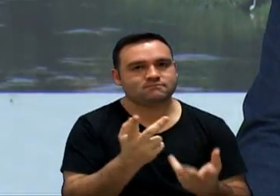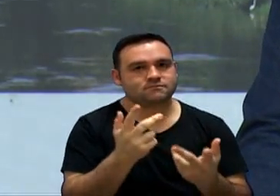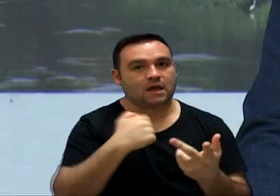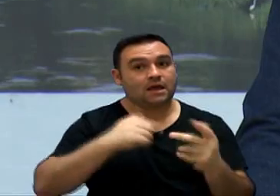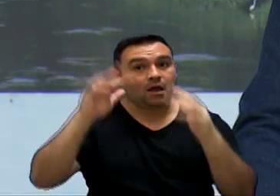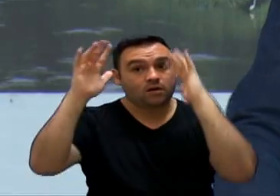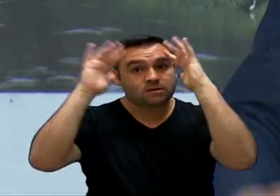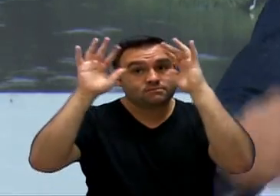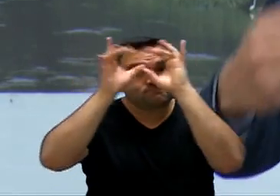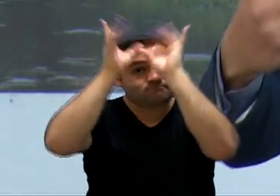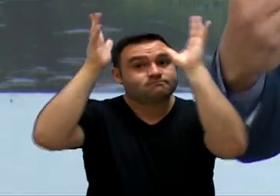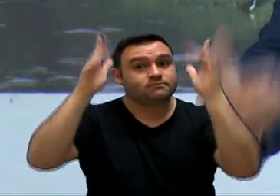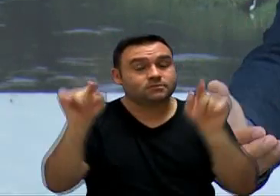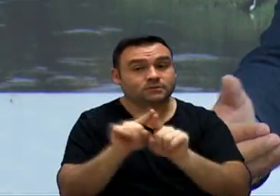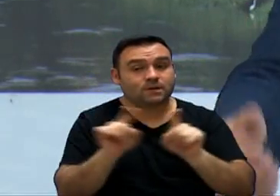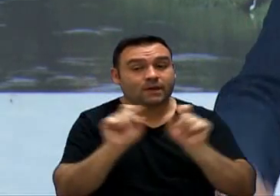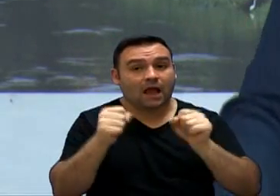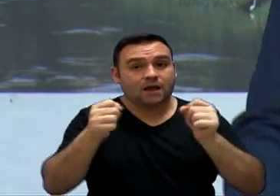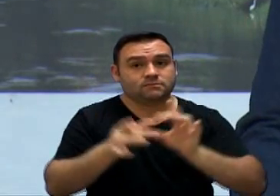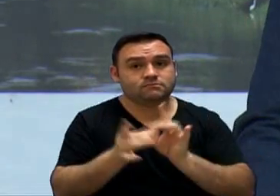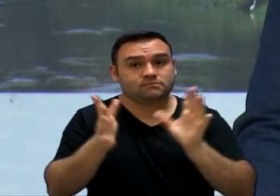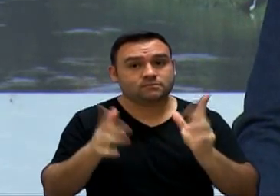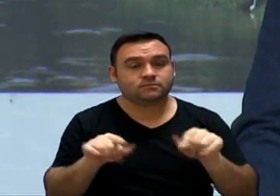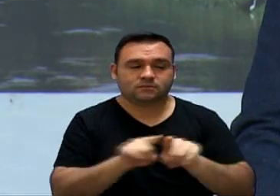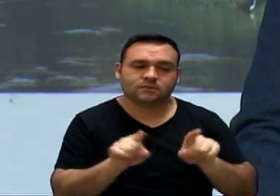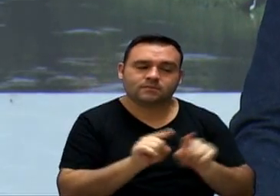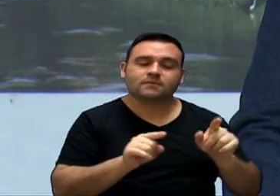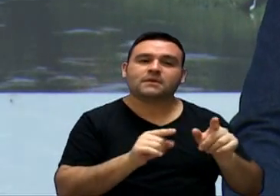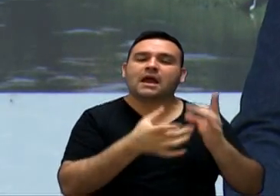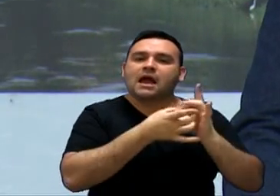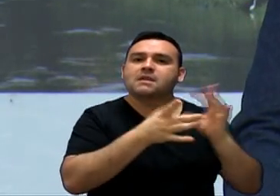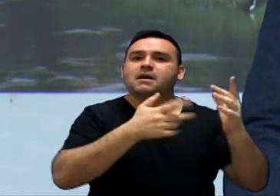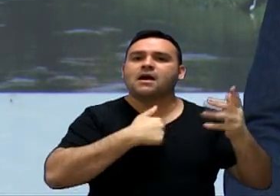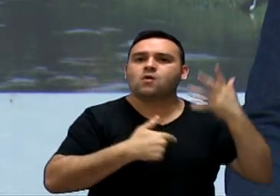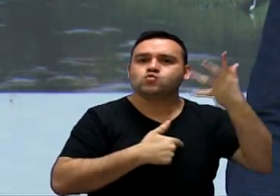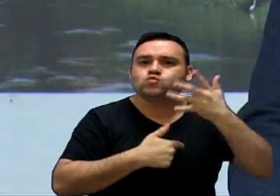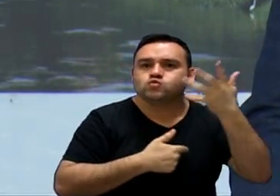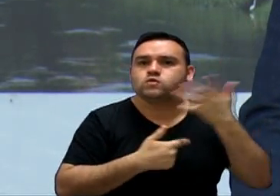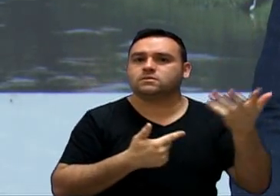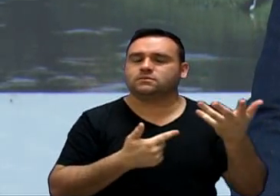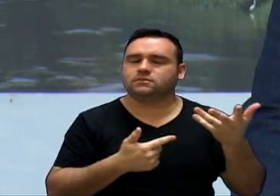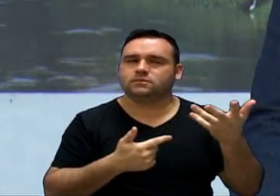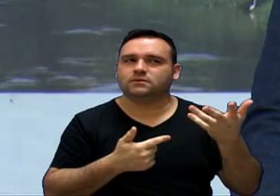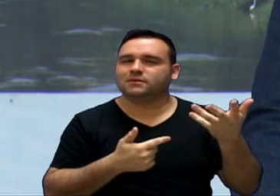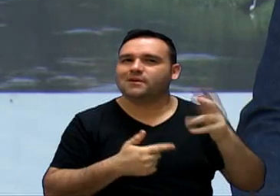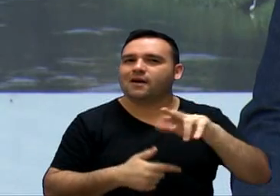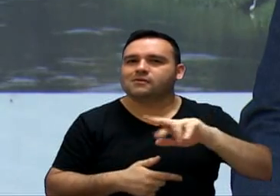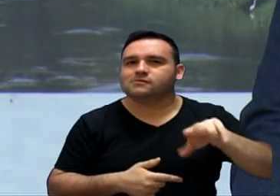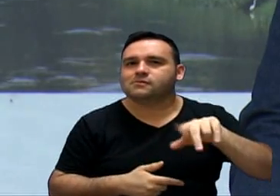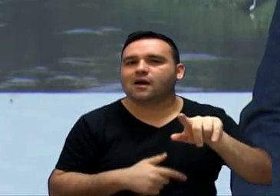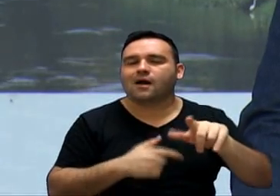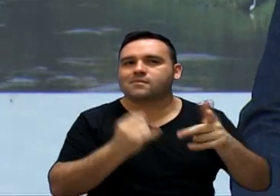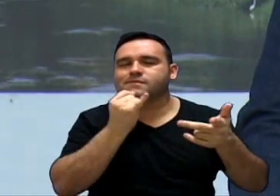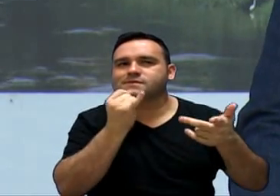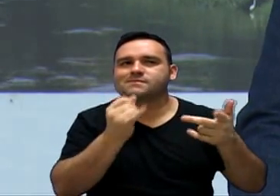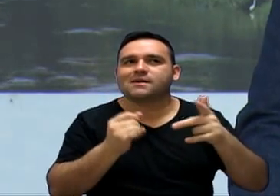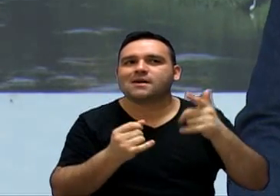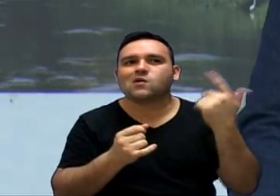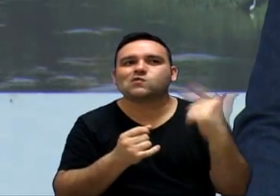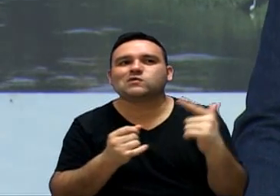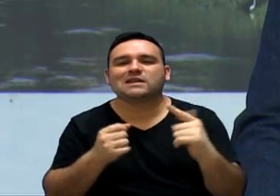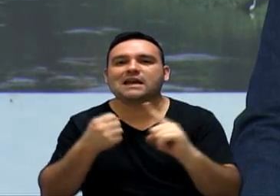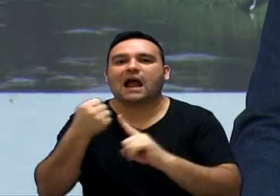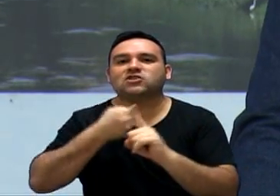pensar, liberdade de agir, liberdade para falar. Não é, porventura, não